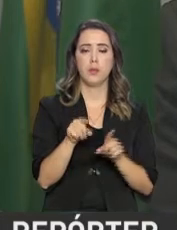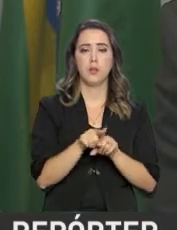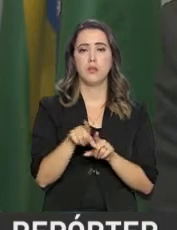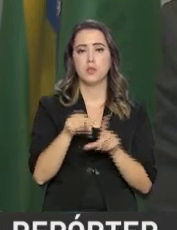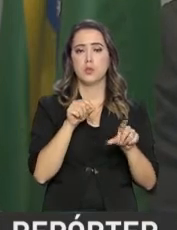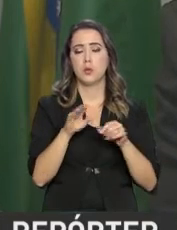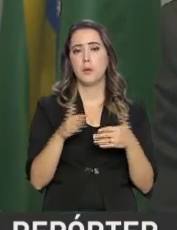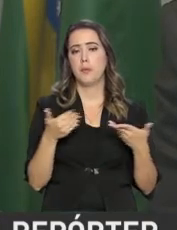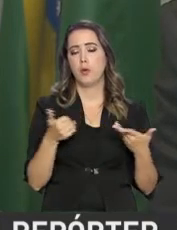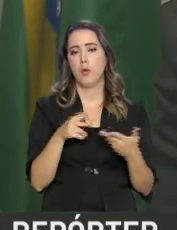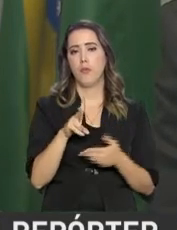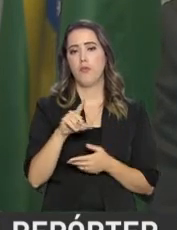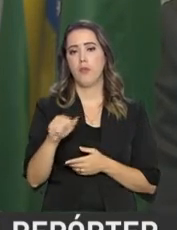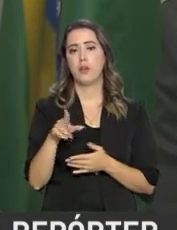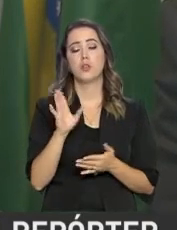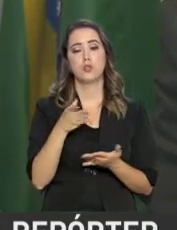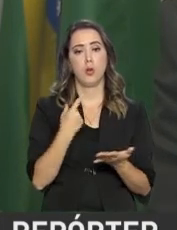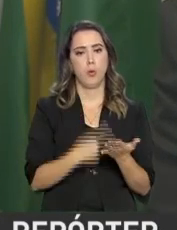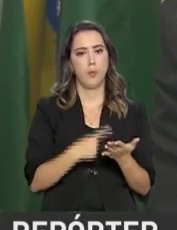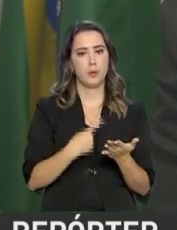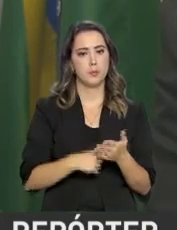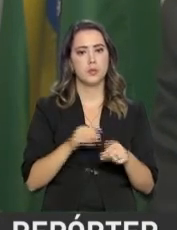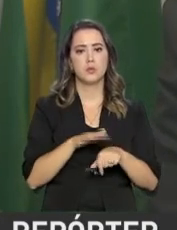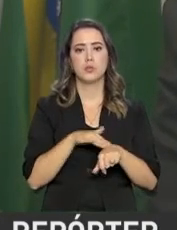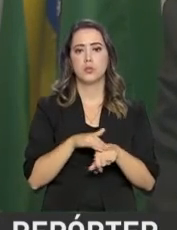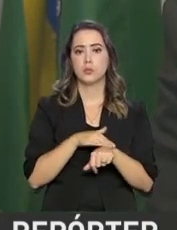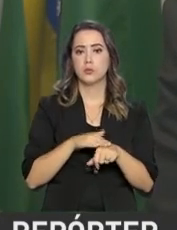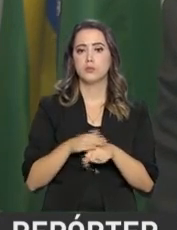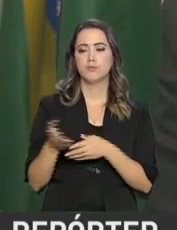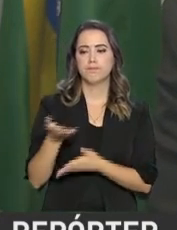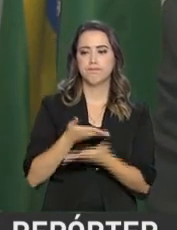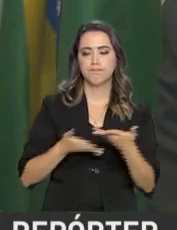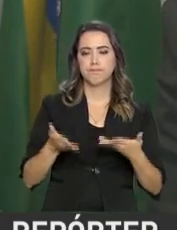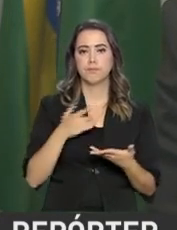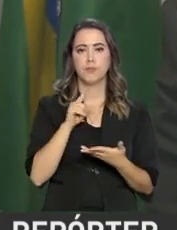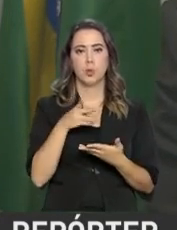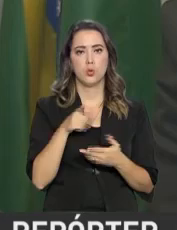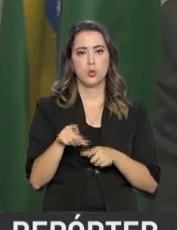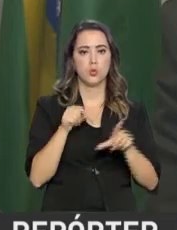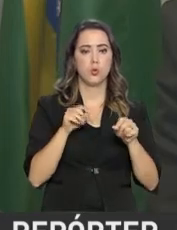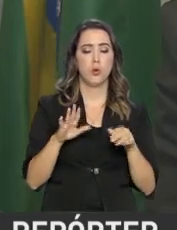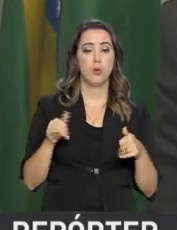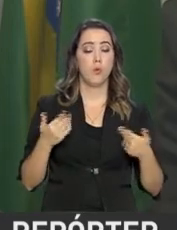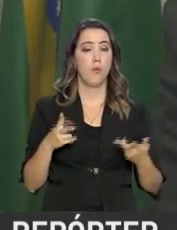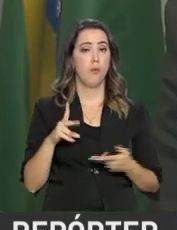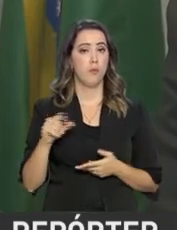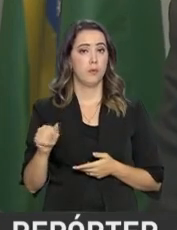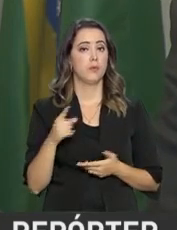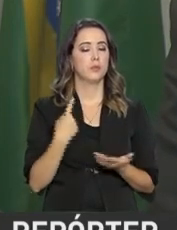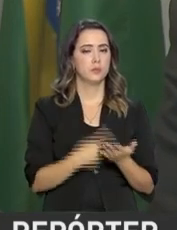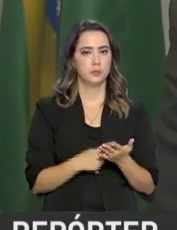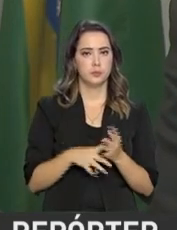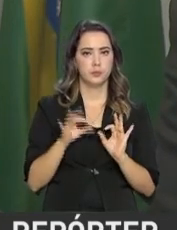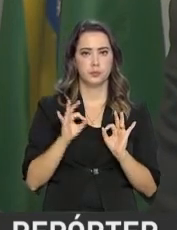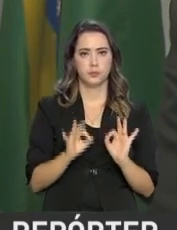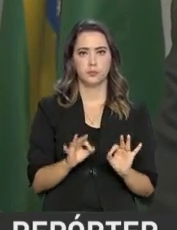melhor vaga já vai deixar marcado a sua entrevista de emprego ele já faz a seleção já deixa agendado a sua entrevista